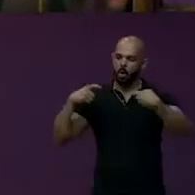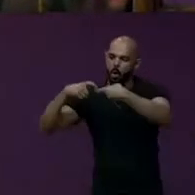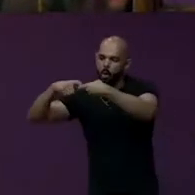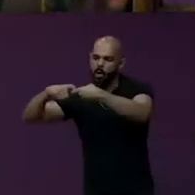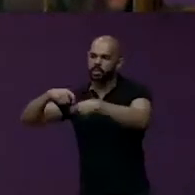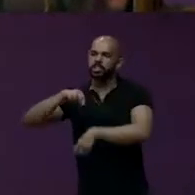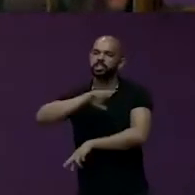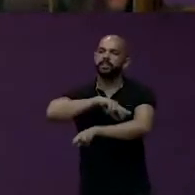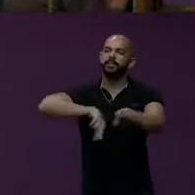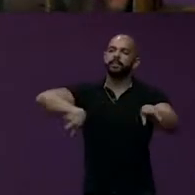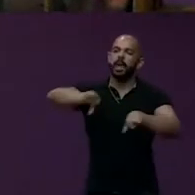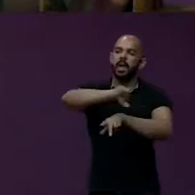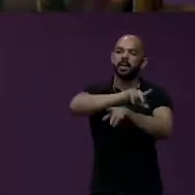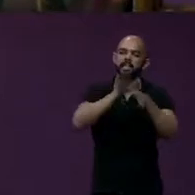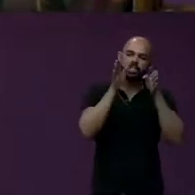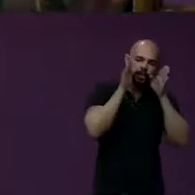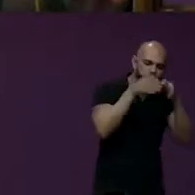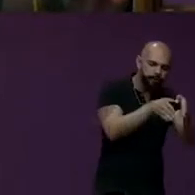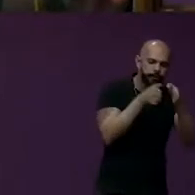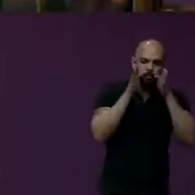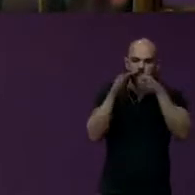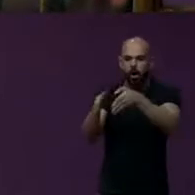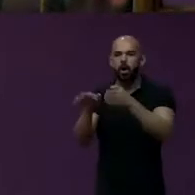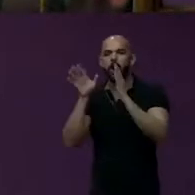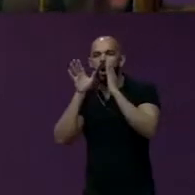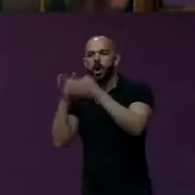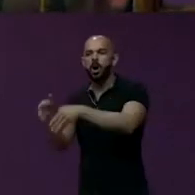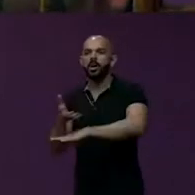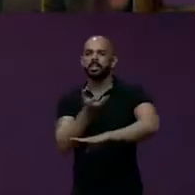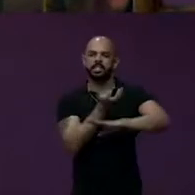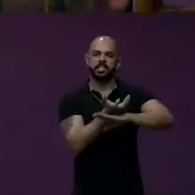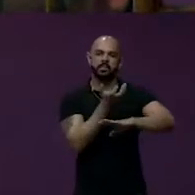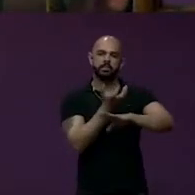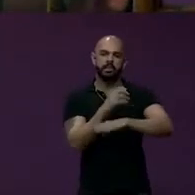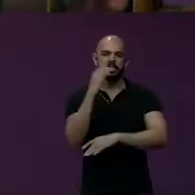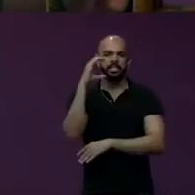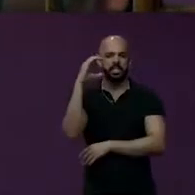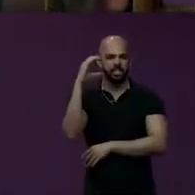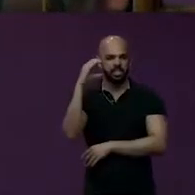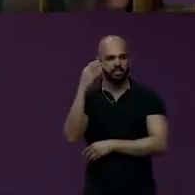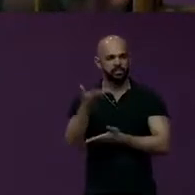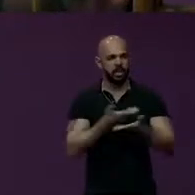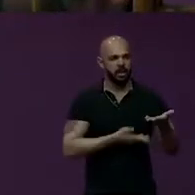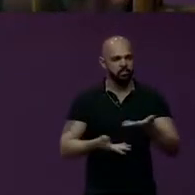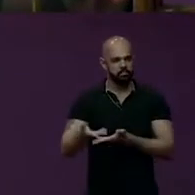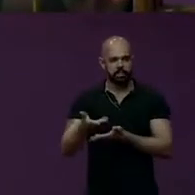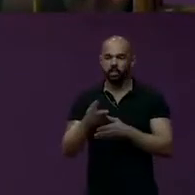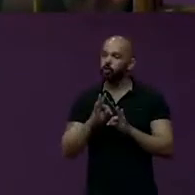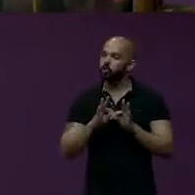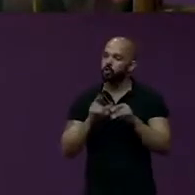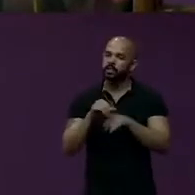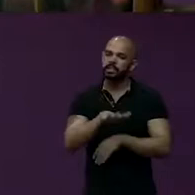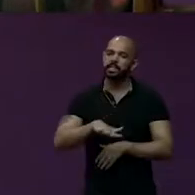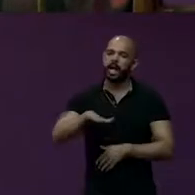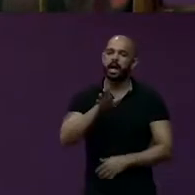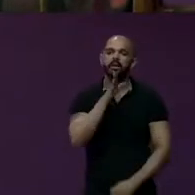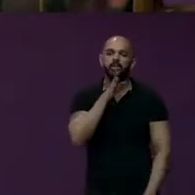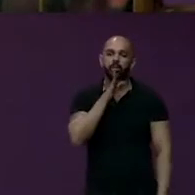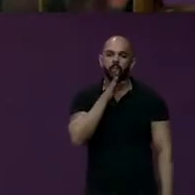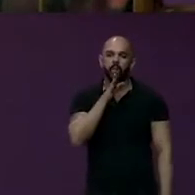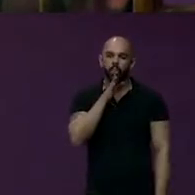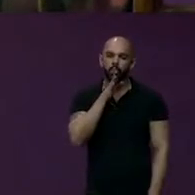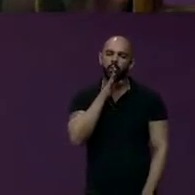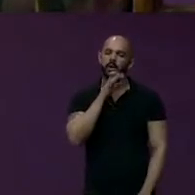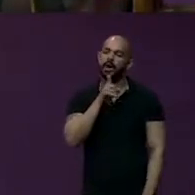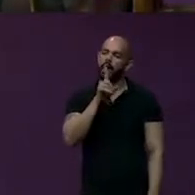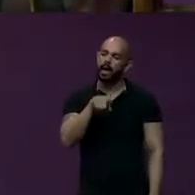de diferentes enfoques de disciplinas científicas de abordagens. Não é? Então, todas as áreas do conhecimento